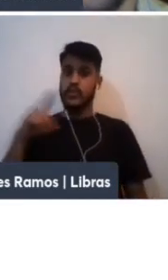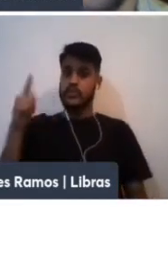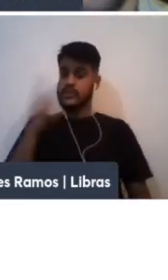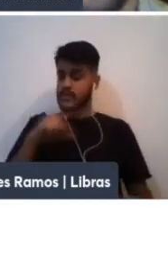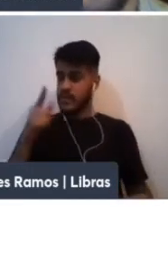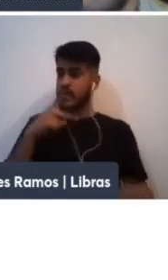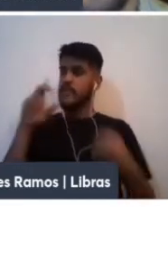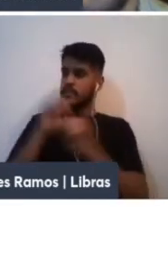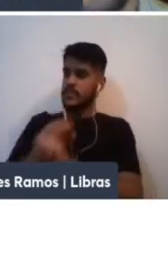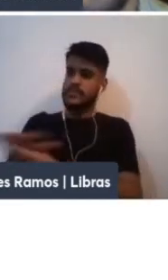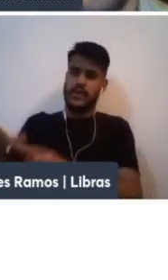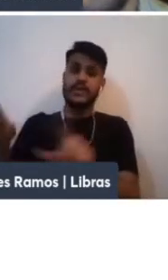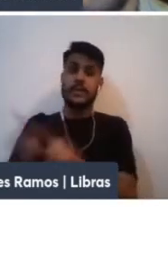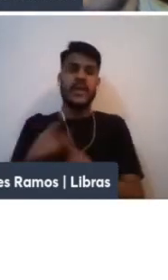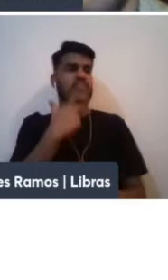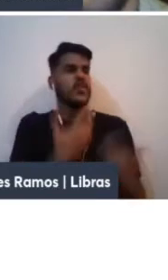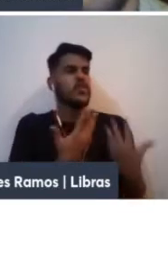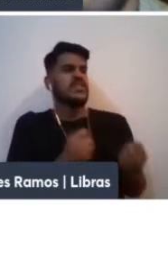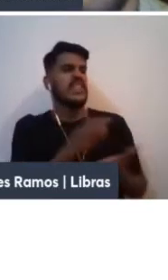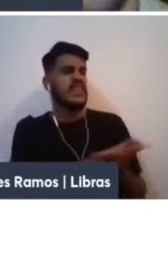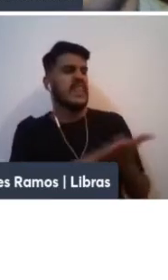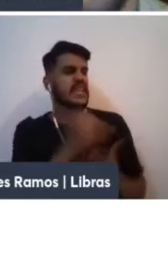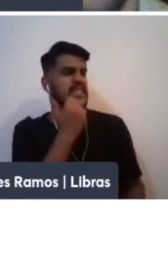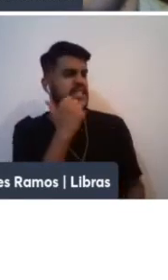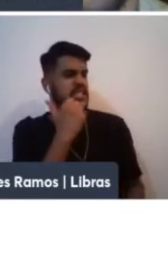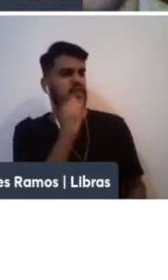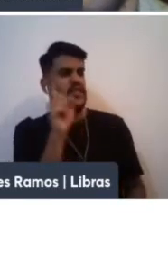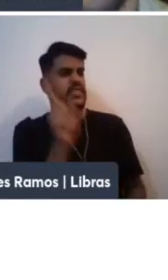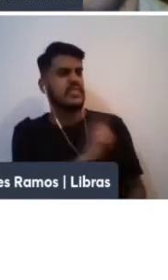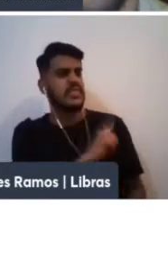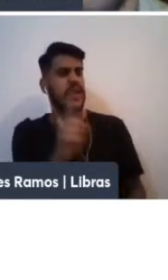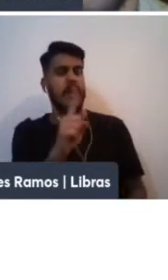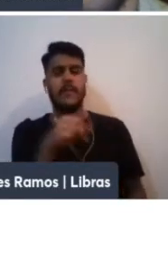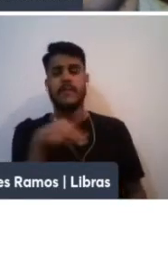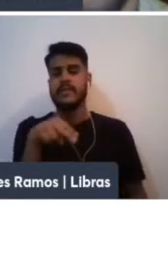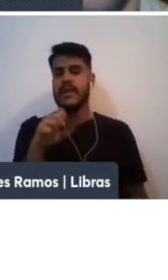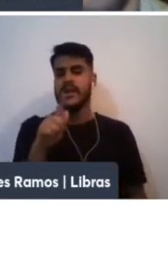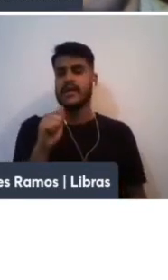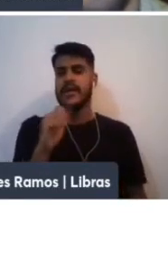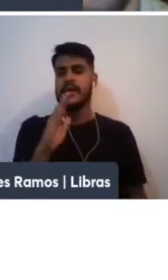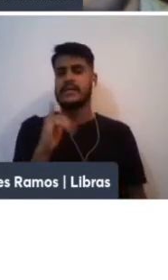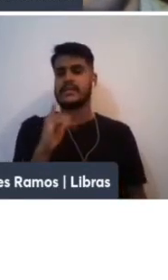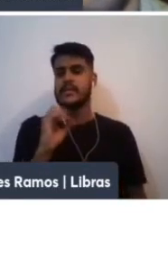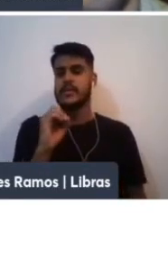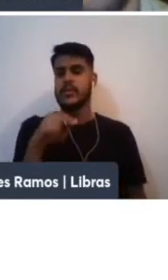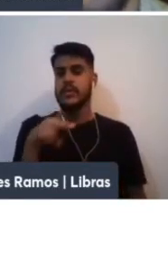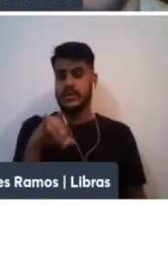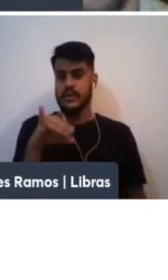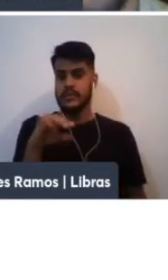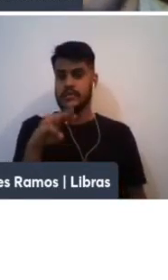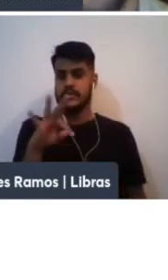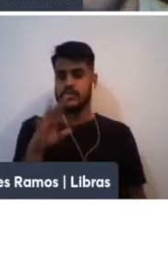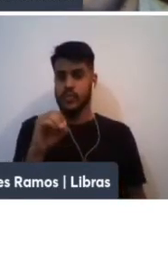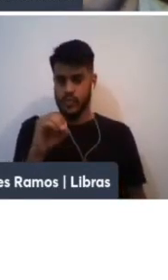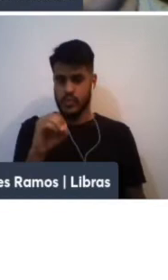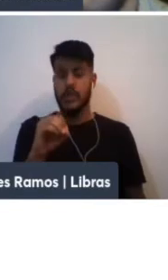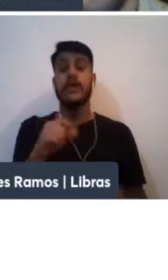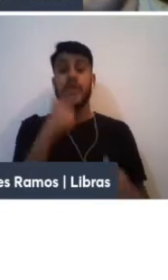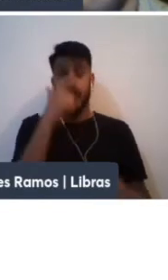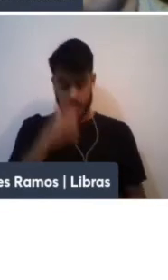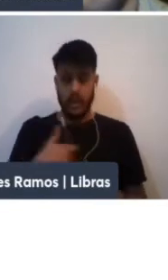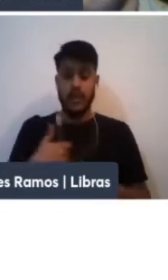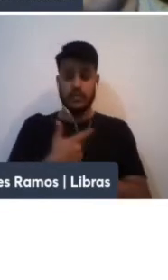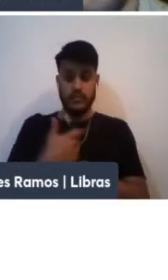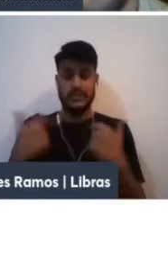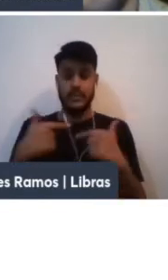negacionismo, não é só um presidente que coloca a negação. Tem gente que eu trabalho em hospital. Eu trabalho em um hospital